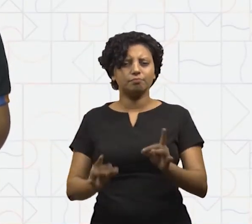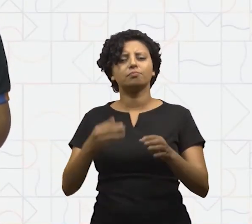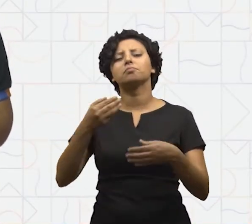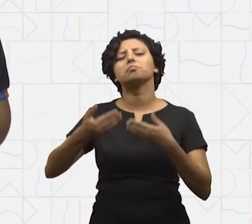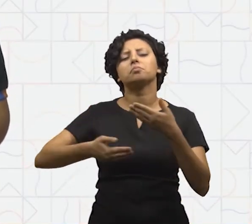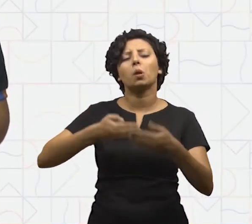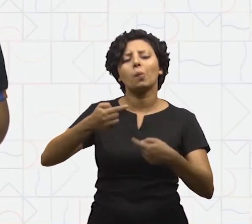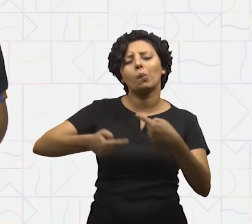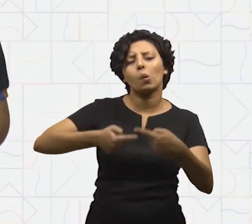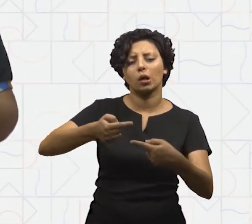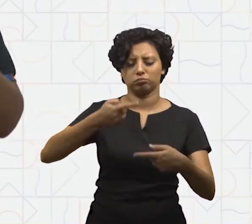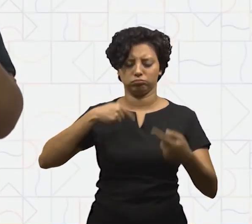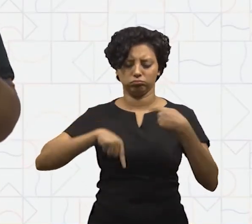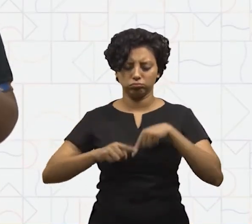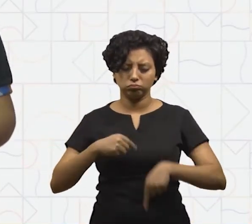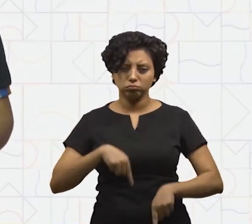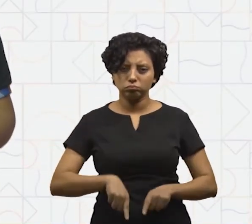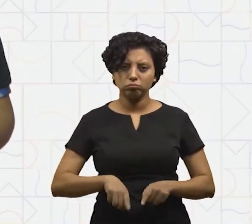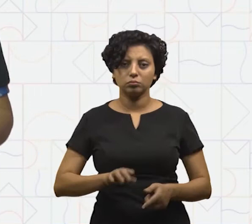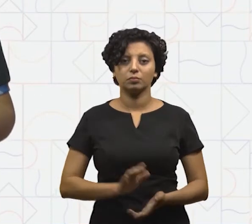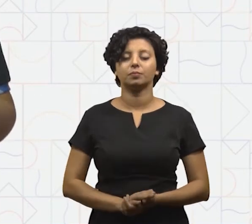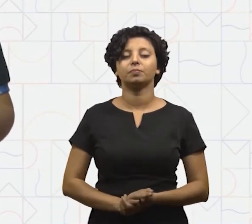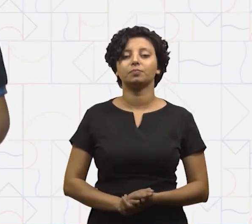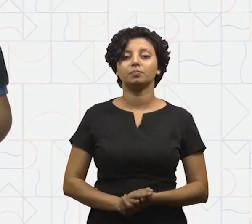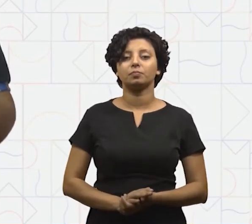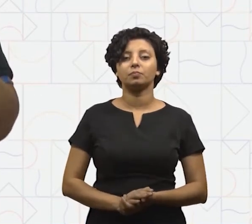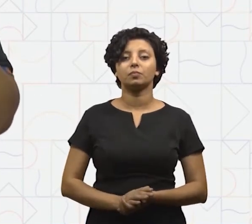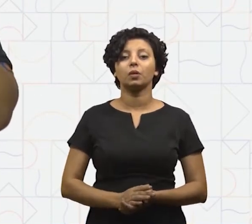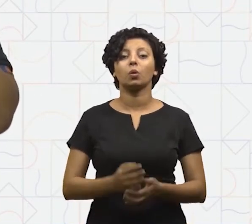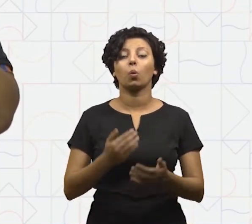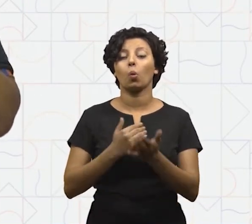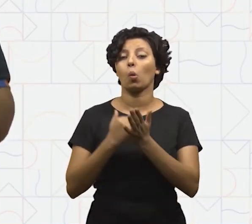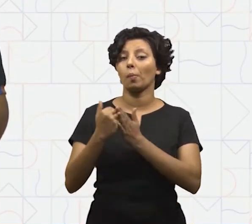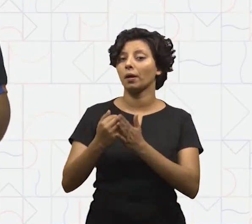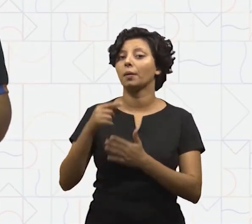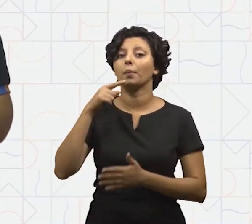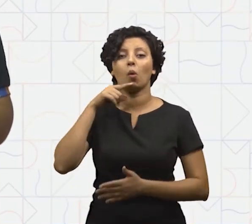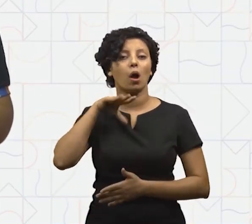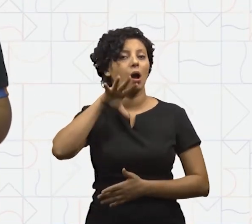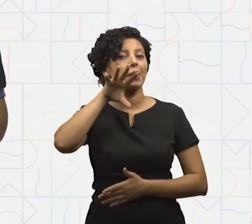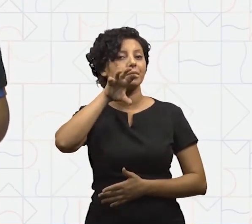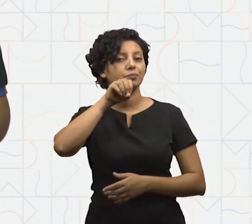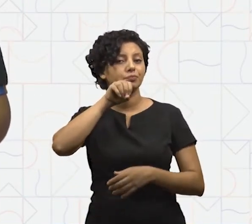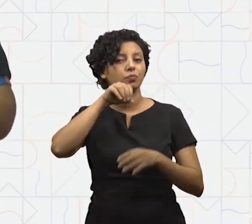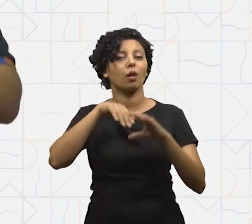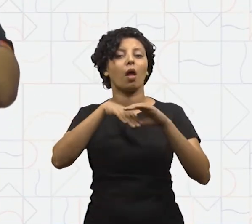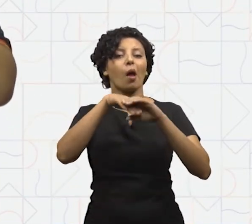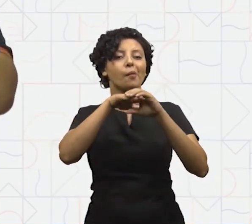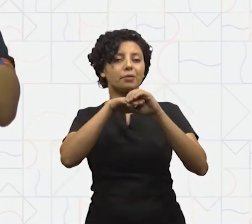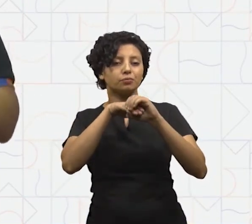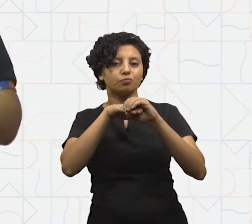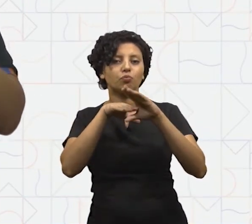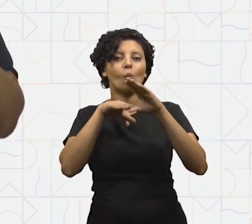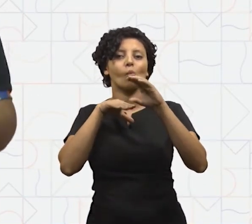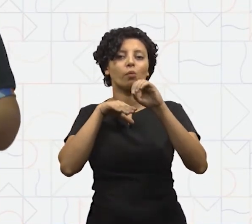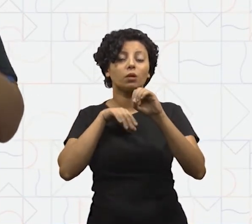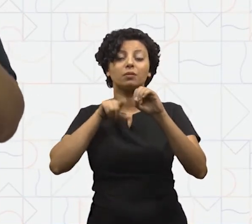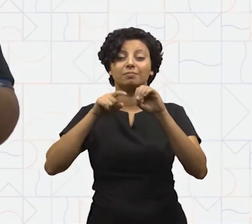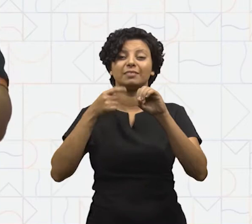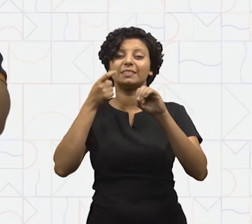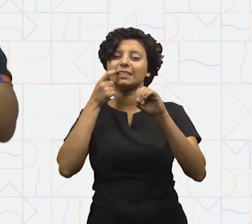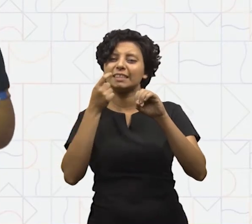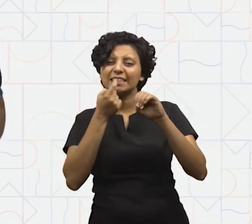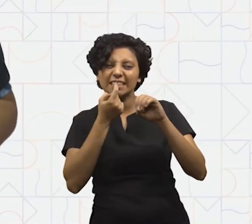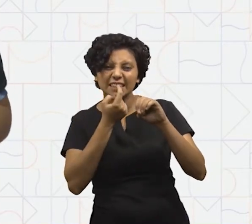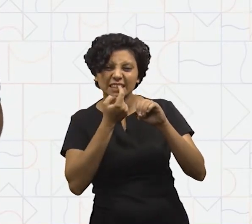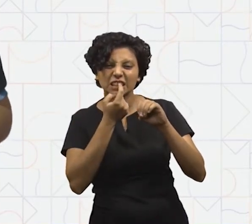processo de digestão? A digestão se inicia na boca. Os dentes têm um papel